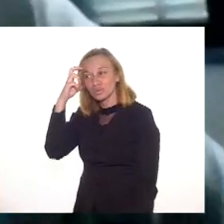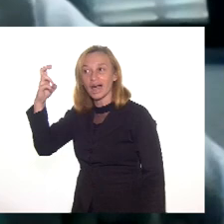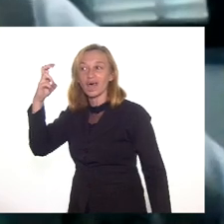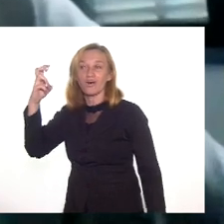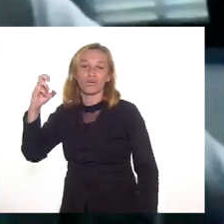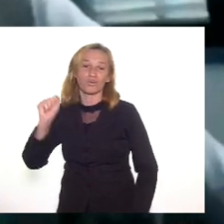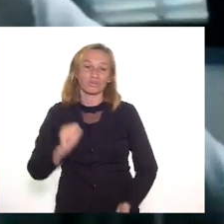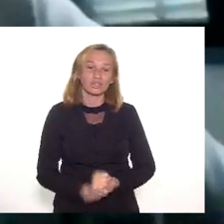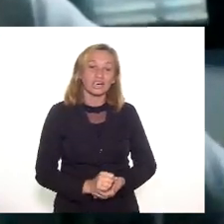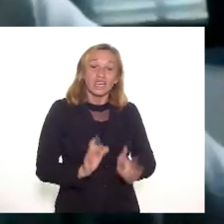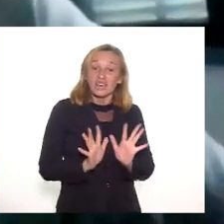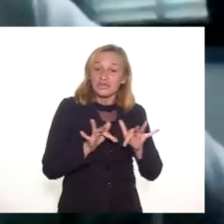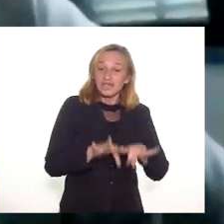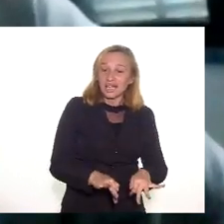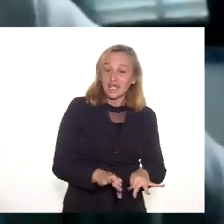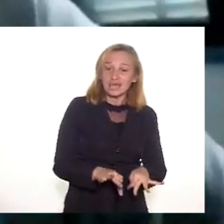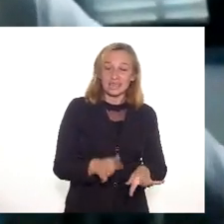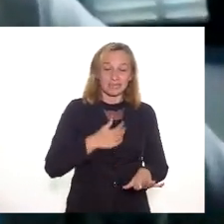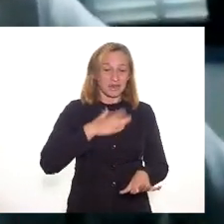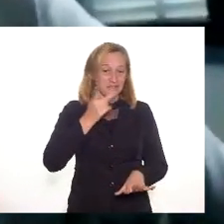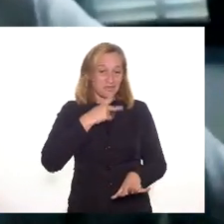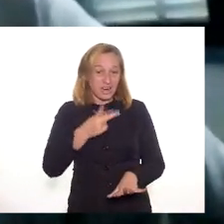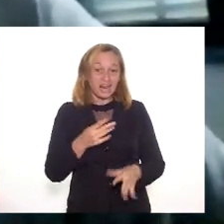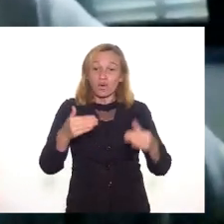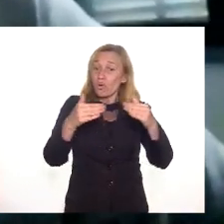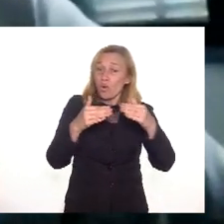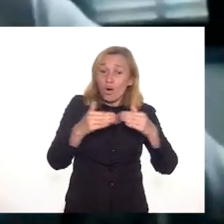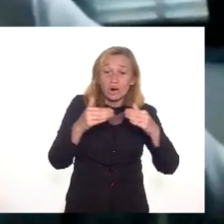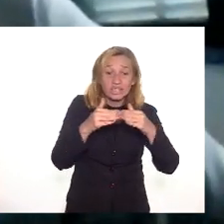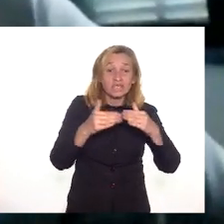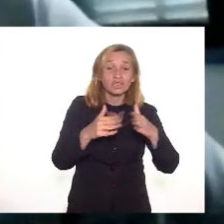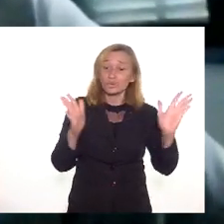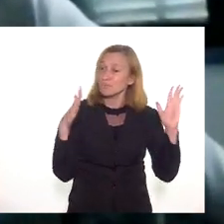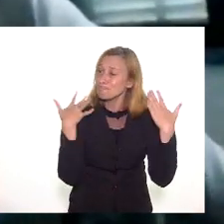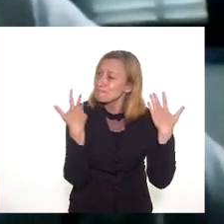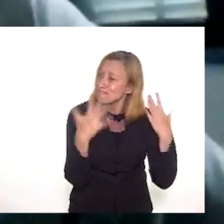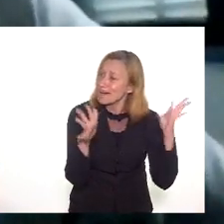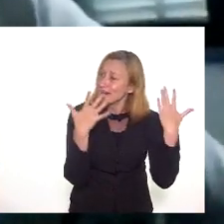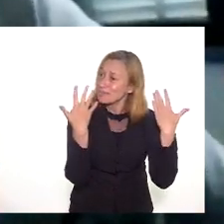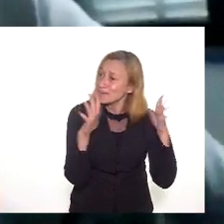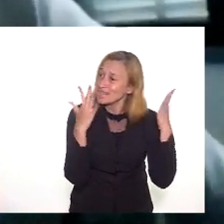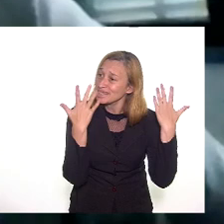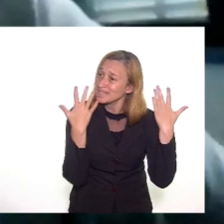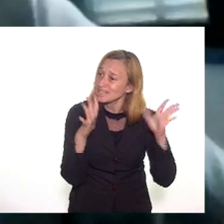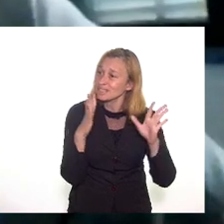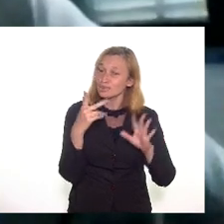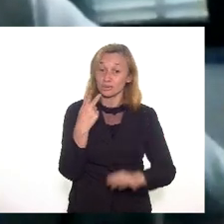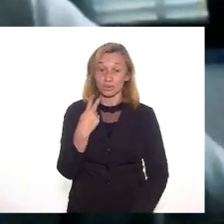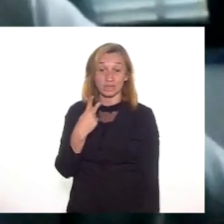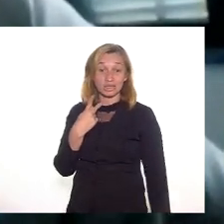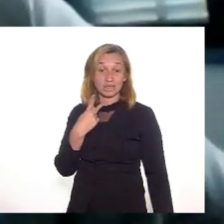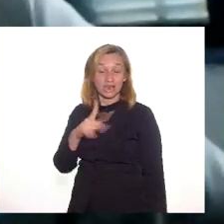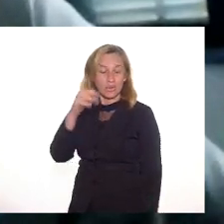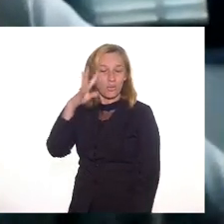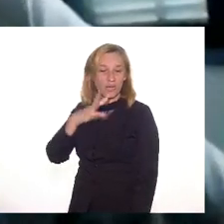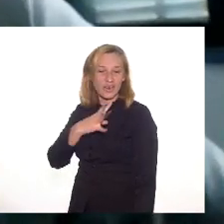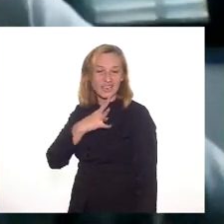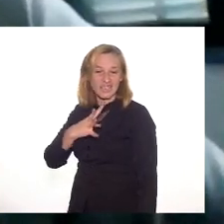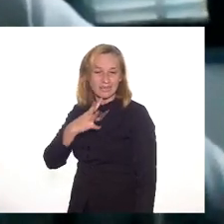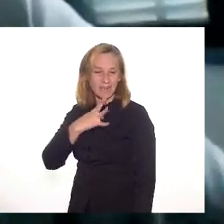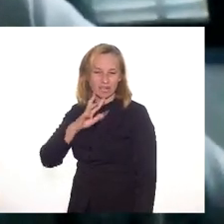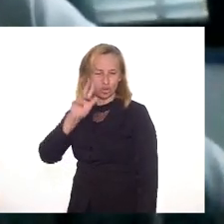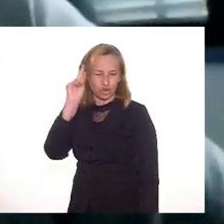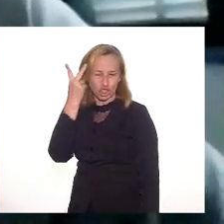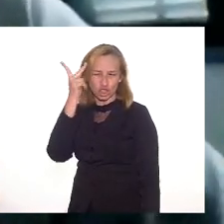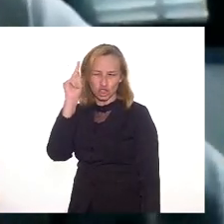e termino essa parte concordando e louvando a sua fundamentada aula de história